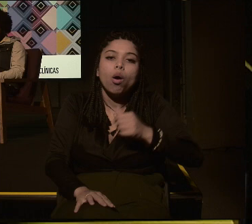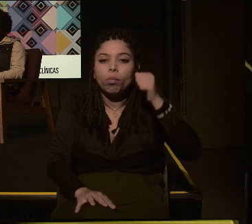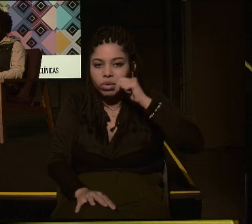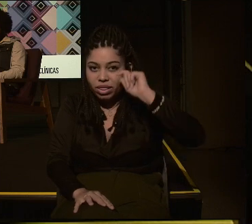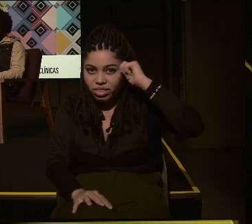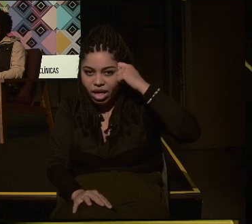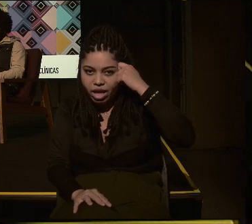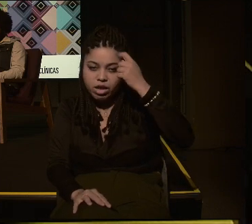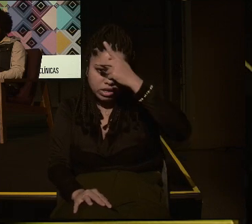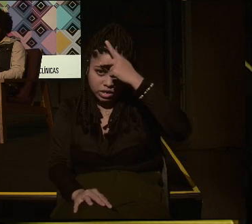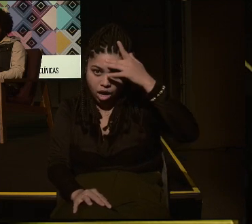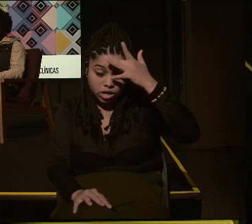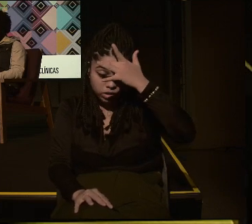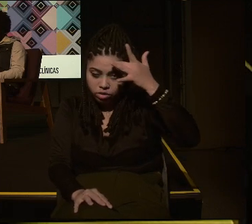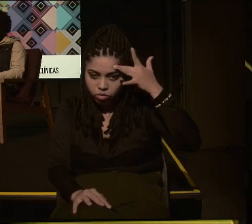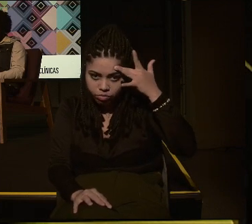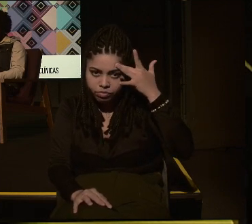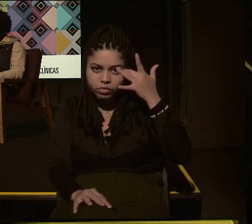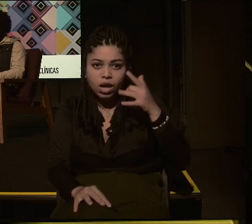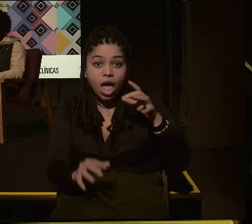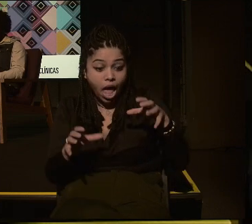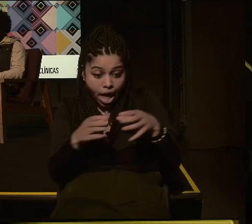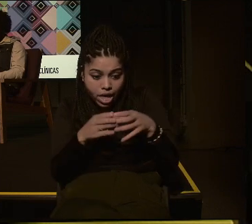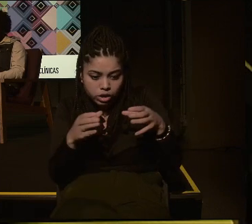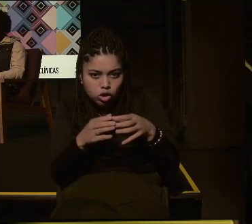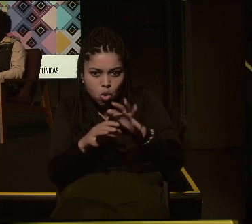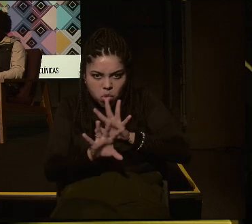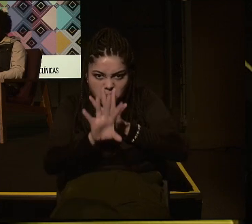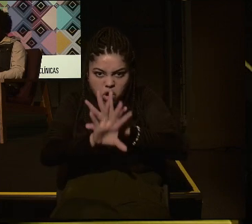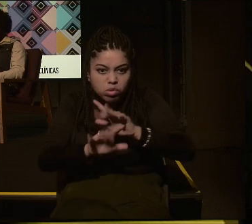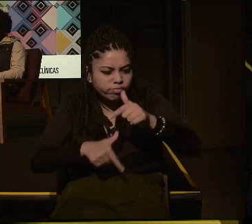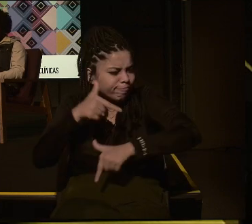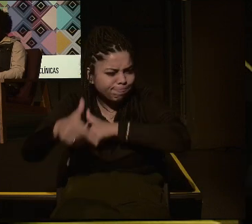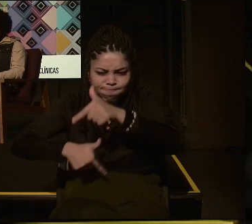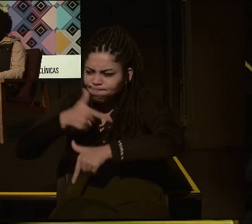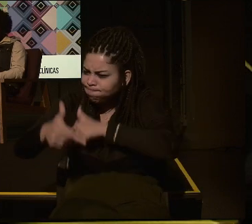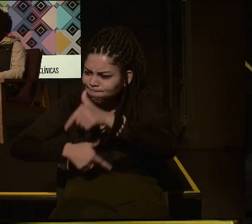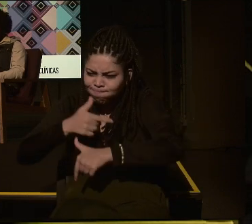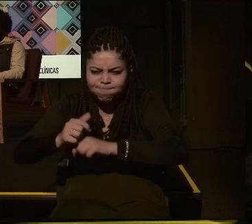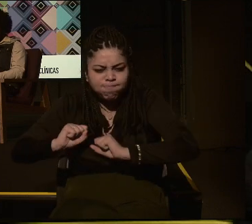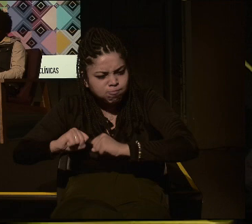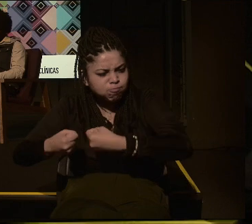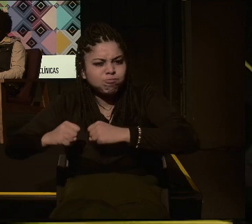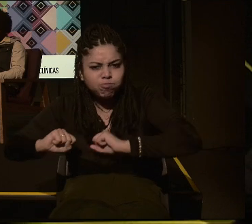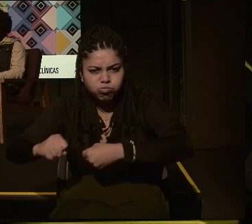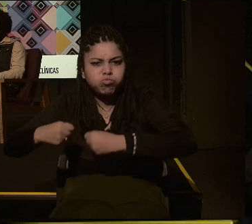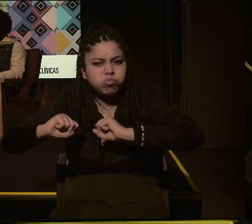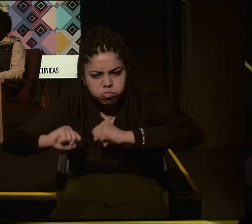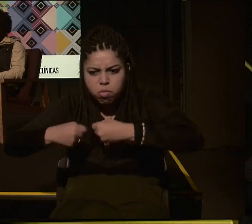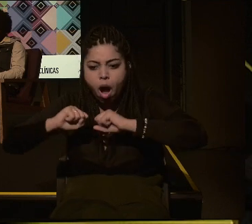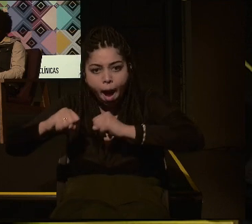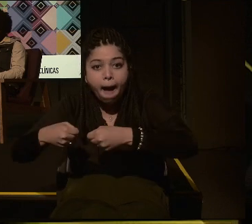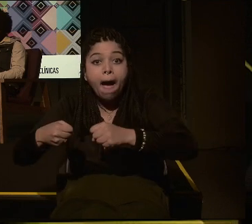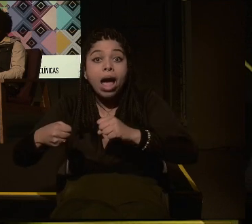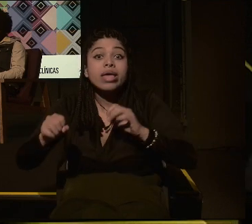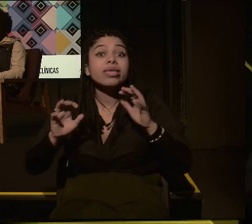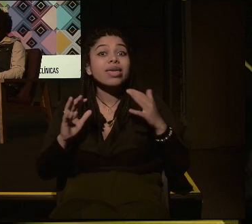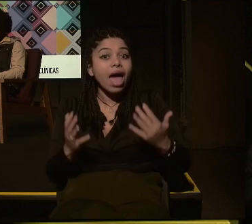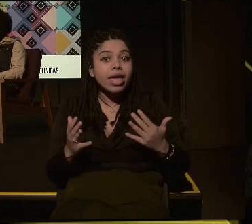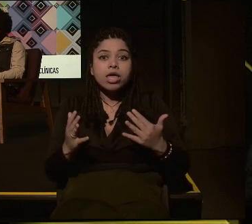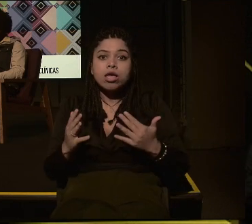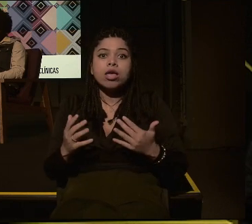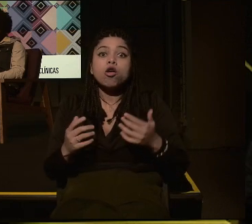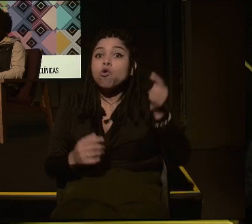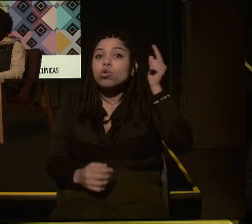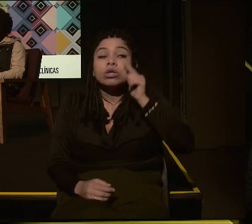que trabalhou arduamente junto a muitos outros grupos para que a gente pudesse hoje, pela primeira vez no Brasil, uma